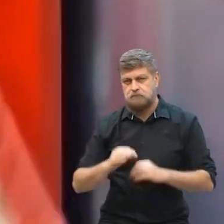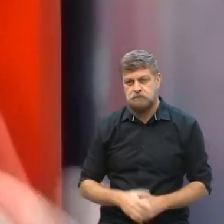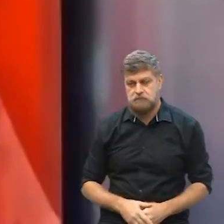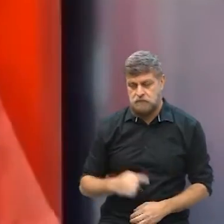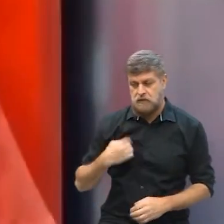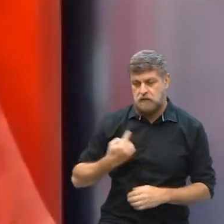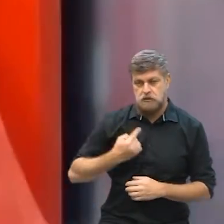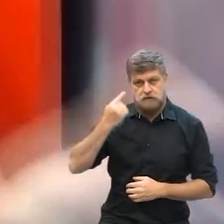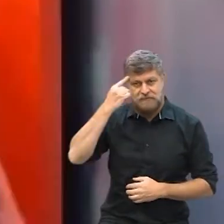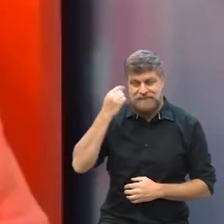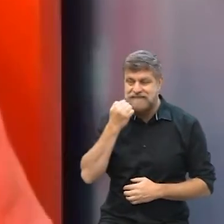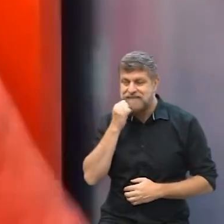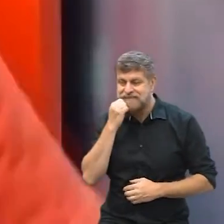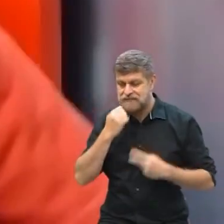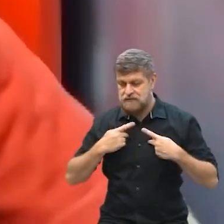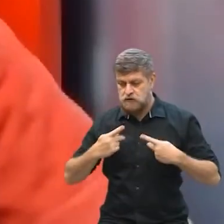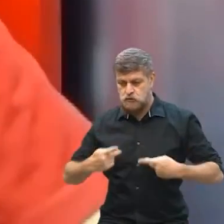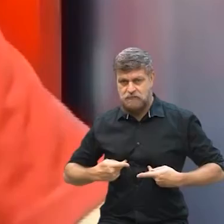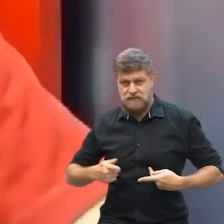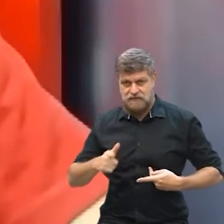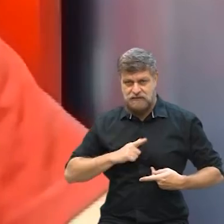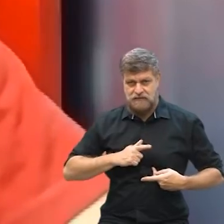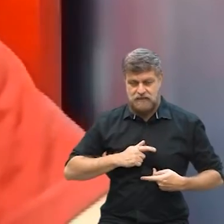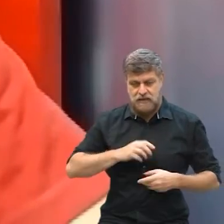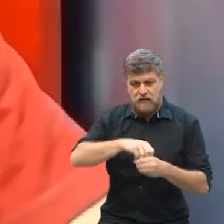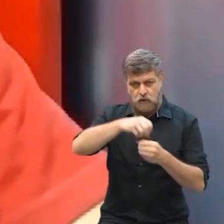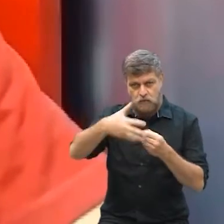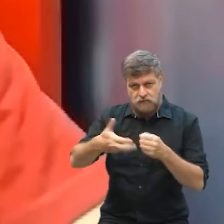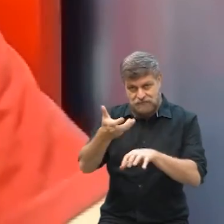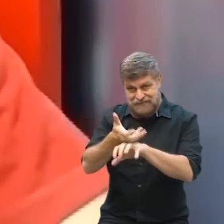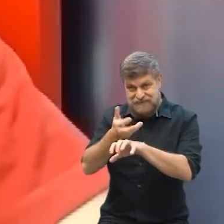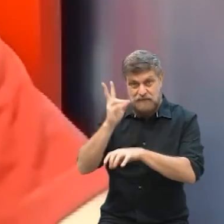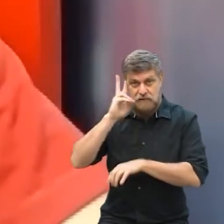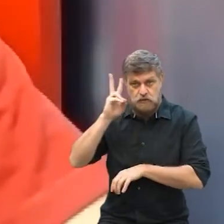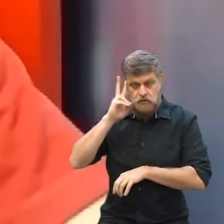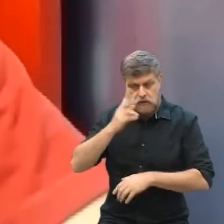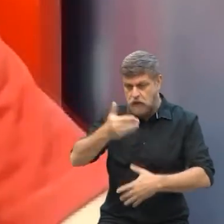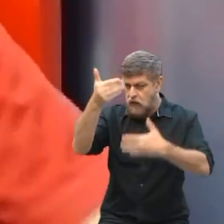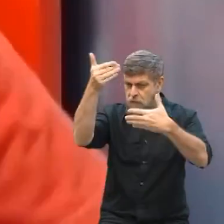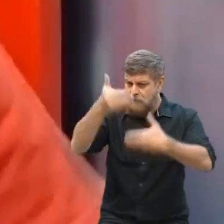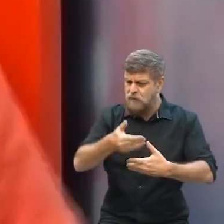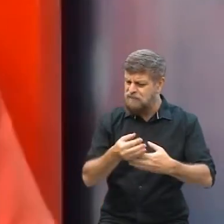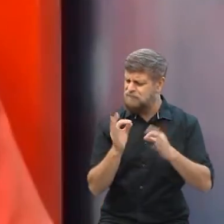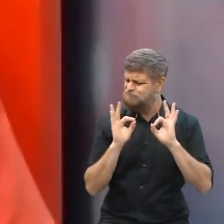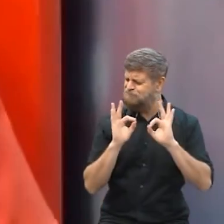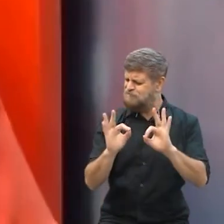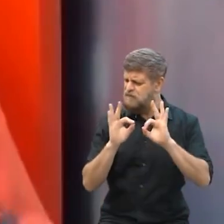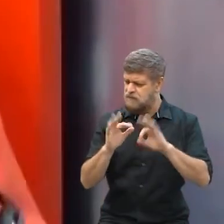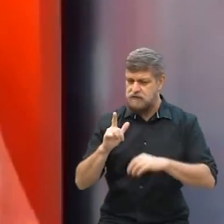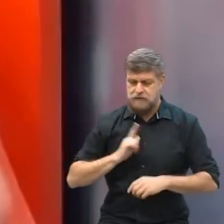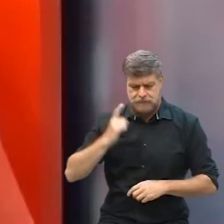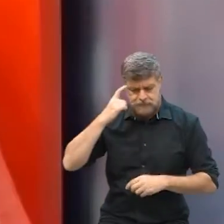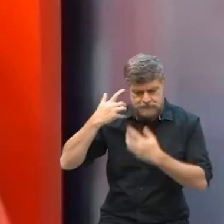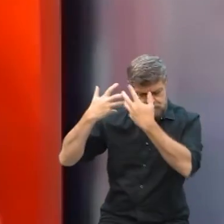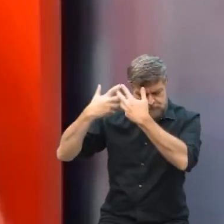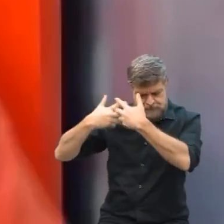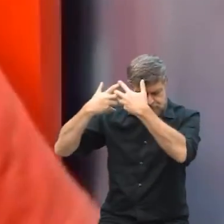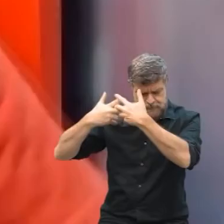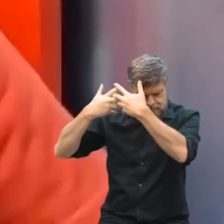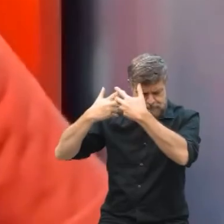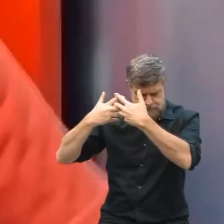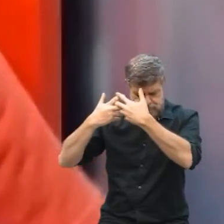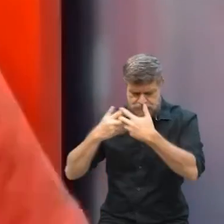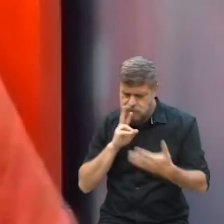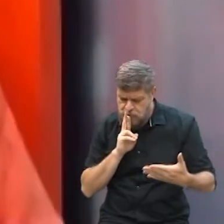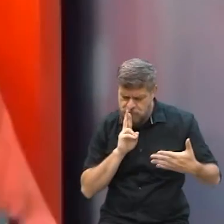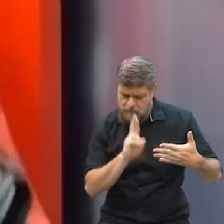parte de ciências humanas, que é onde se encontra, né, o conteúdo de História. Então, uma prova bem elaborada que exige capacidade de raciocínio e reflexão